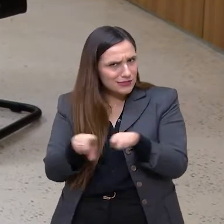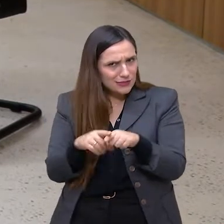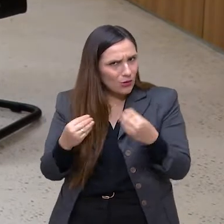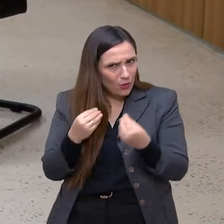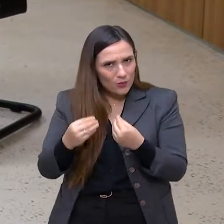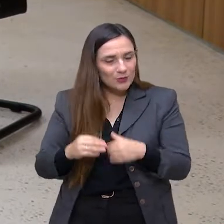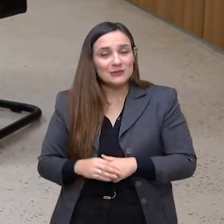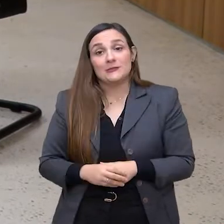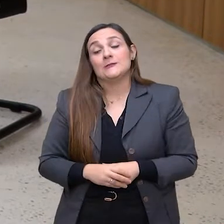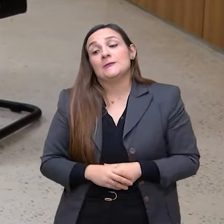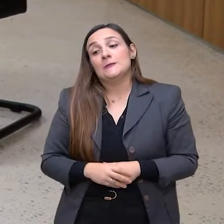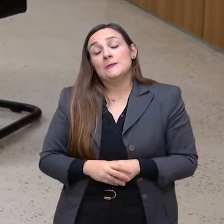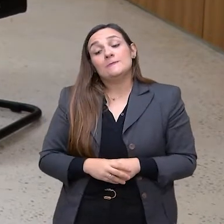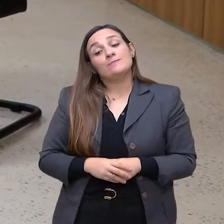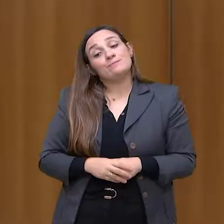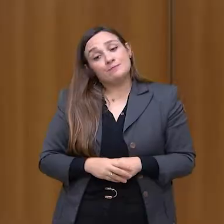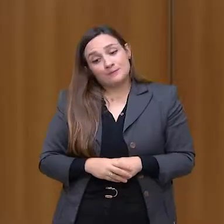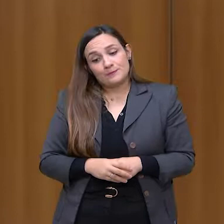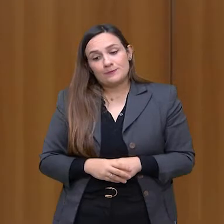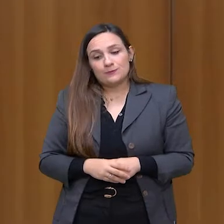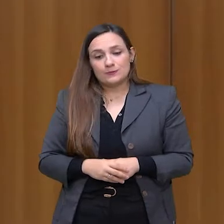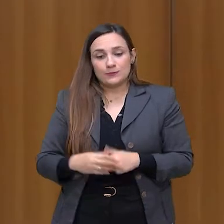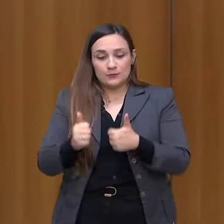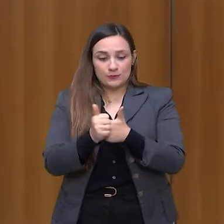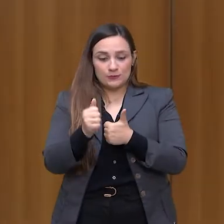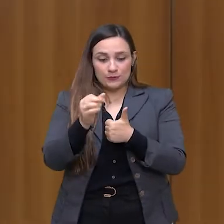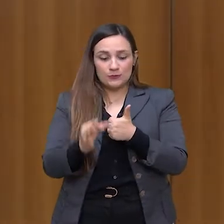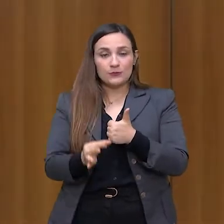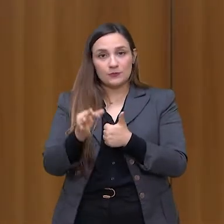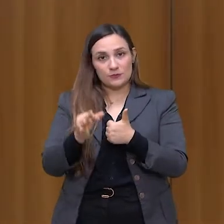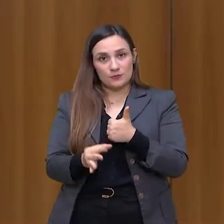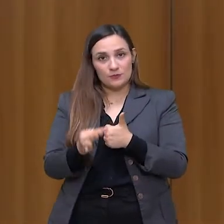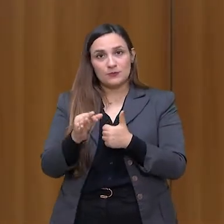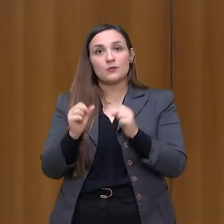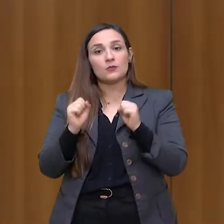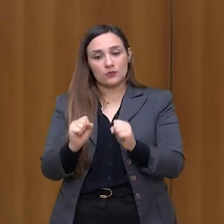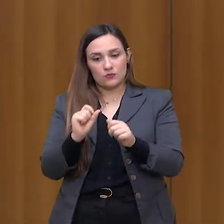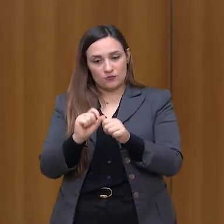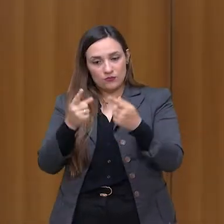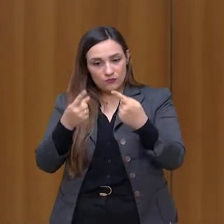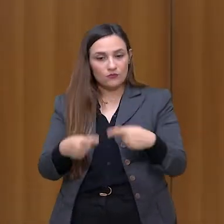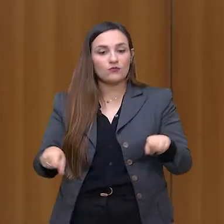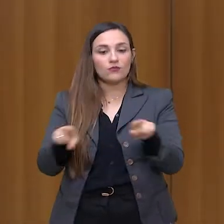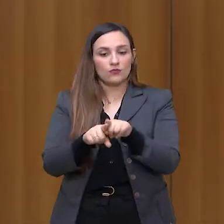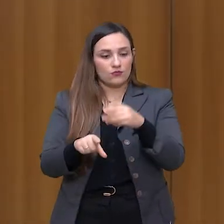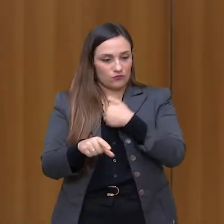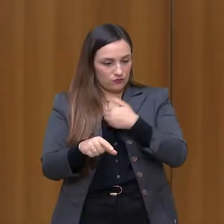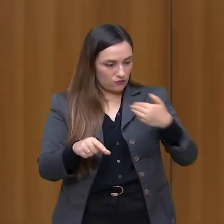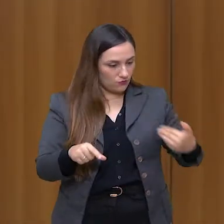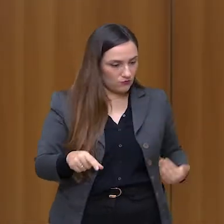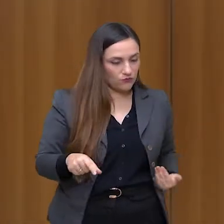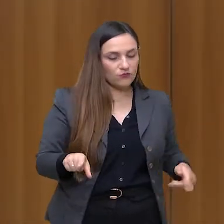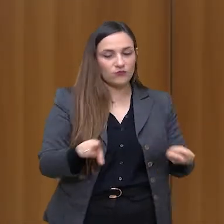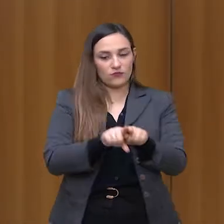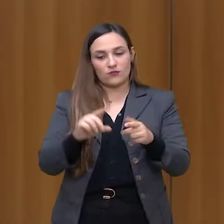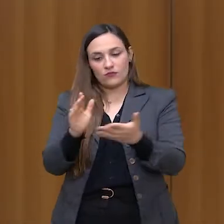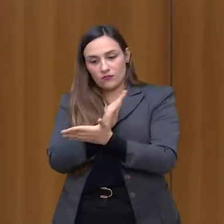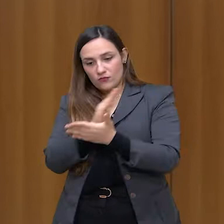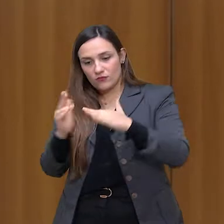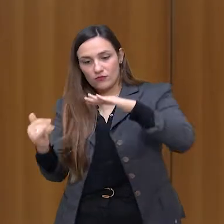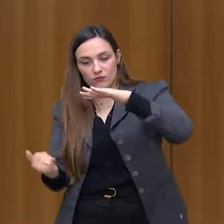pensado? Então, o Tribunal de Justiça ele pode firmar parcerias com o governo, com